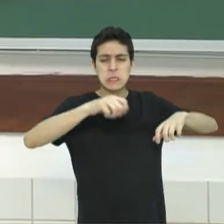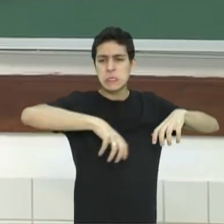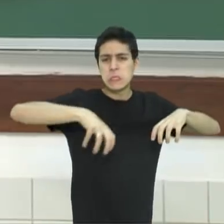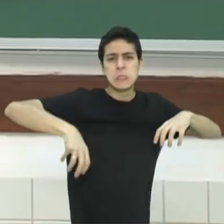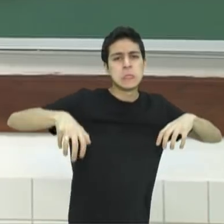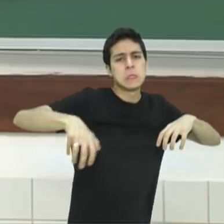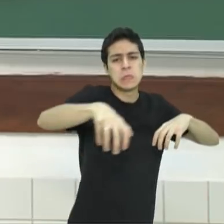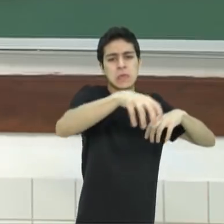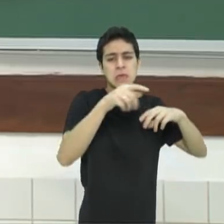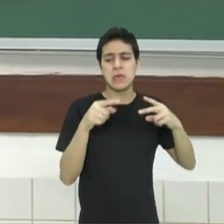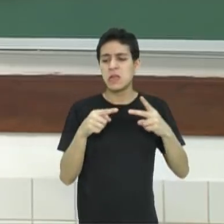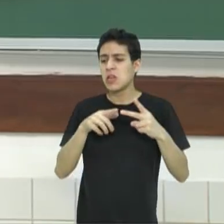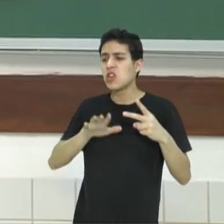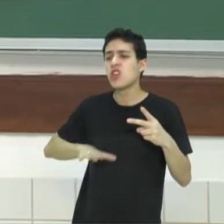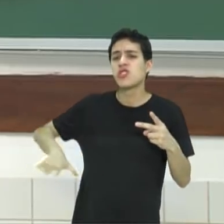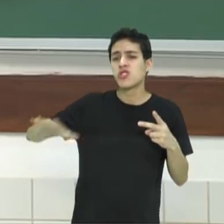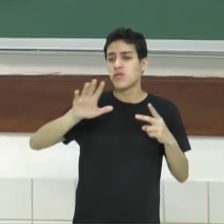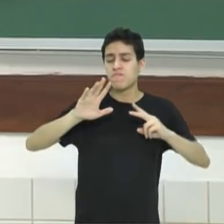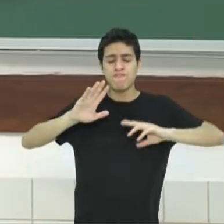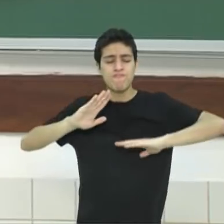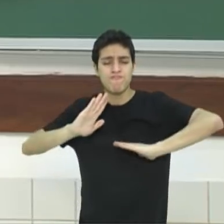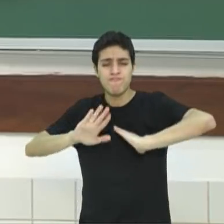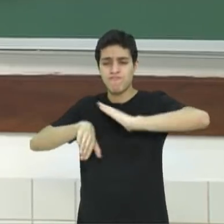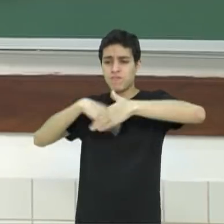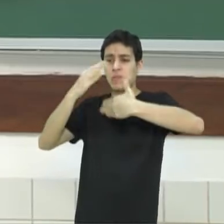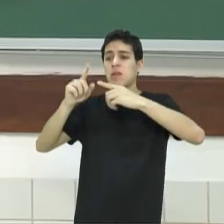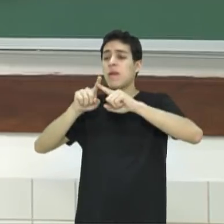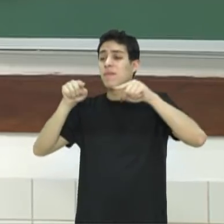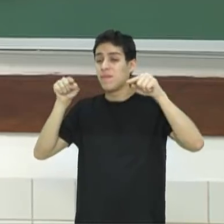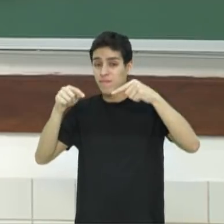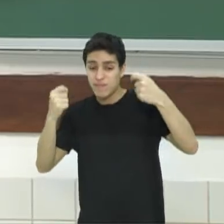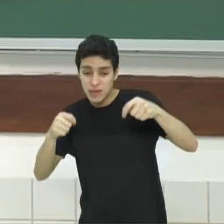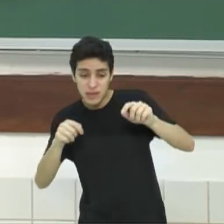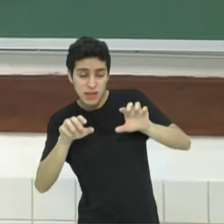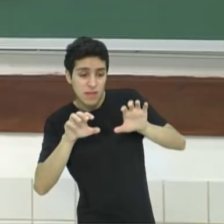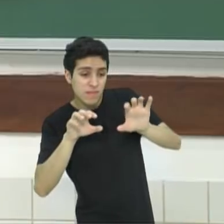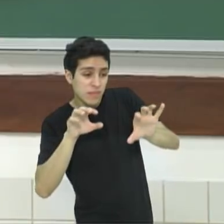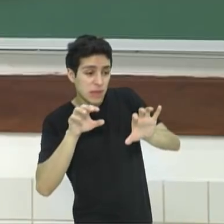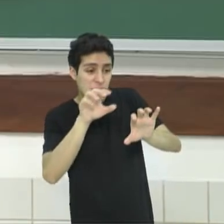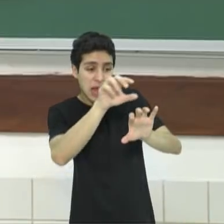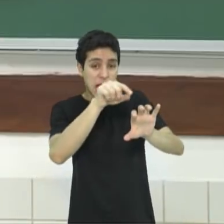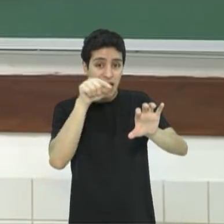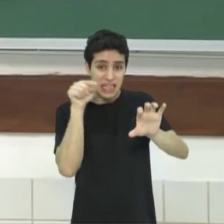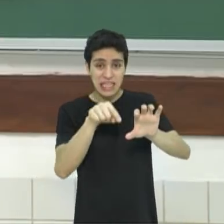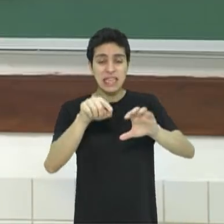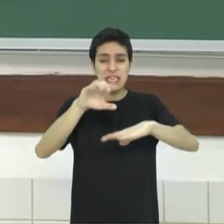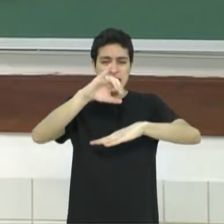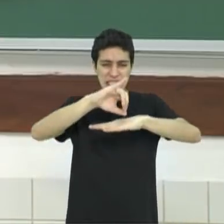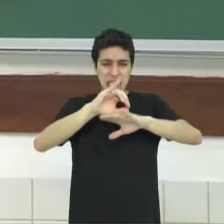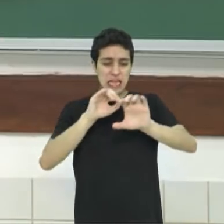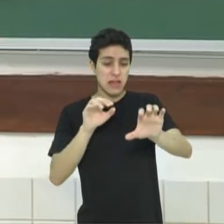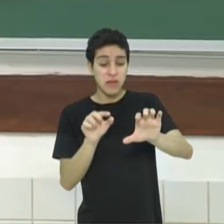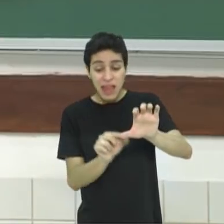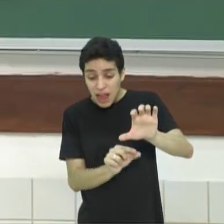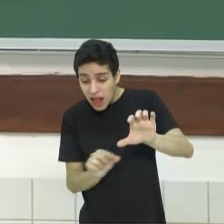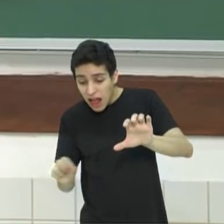extremamente desenvolvidas e elas têm uma dependência do centro para a periferia, dos países que estão ao